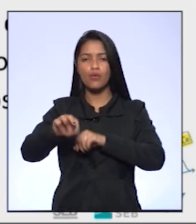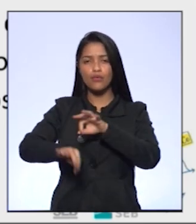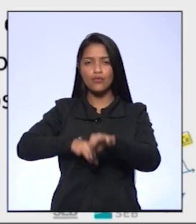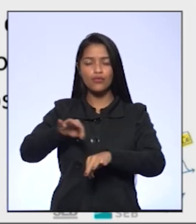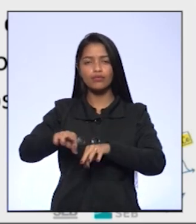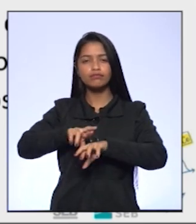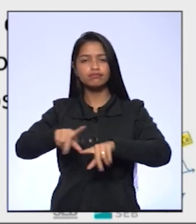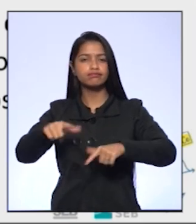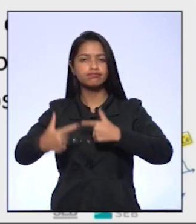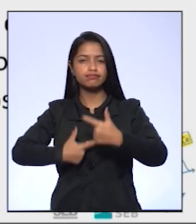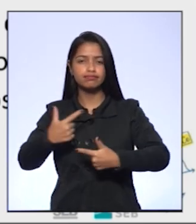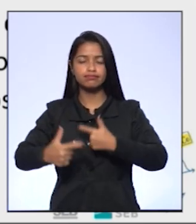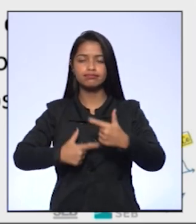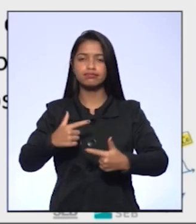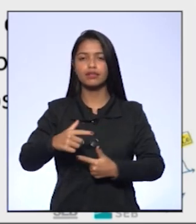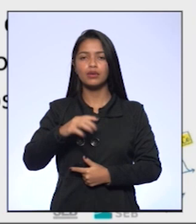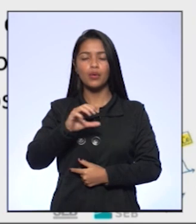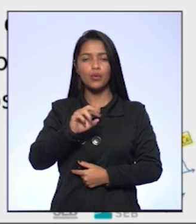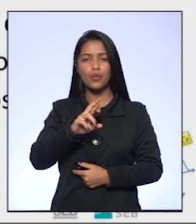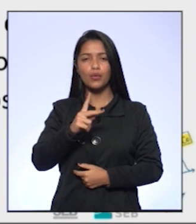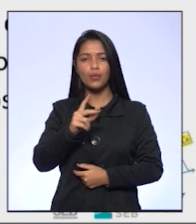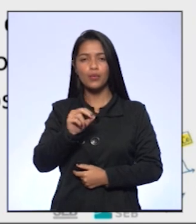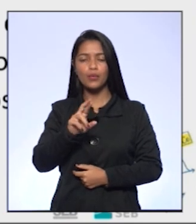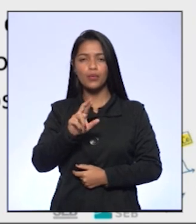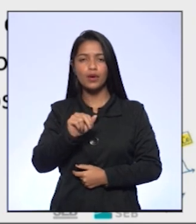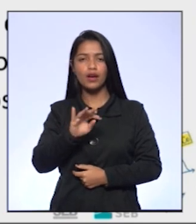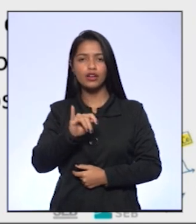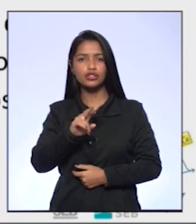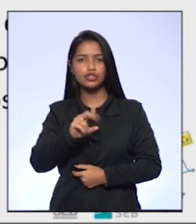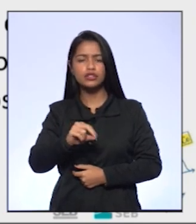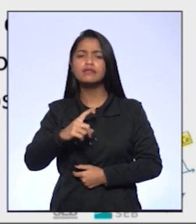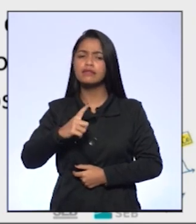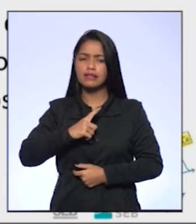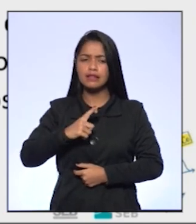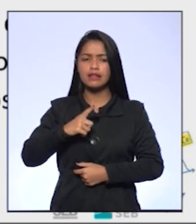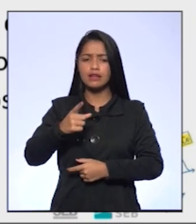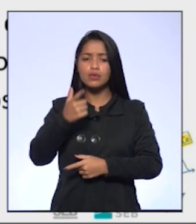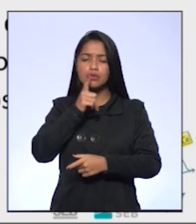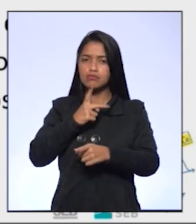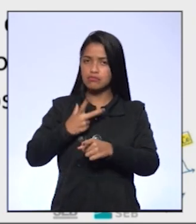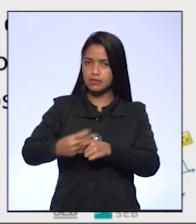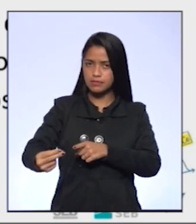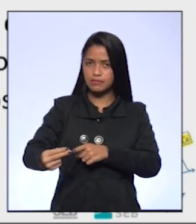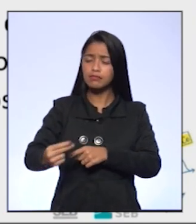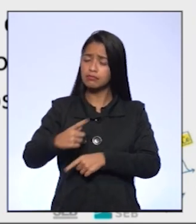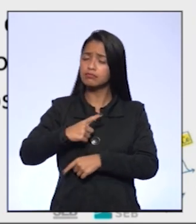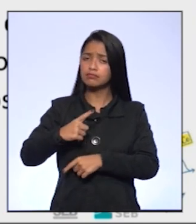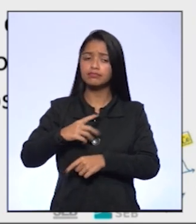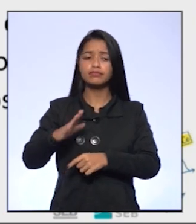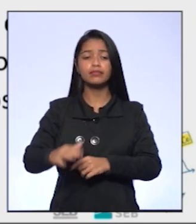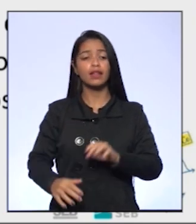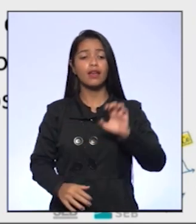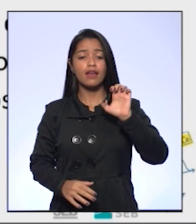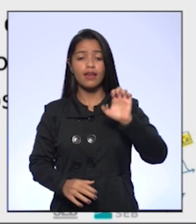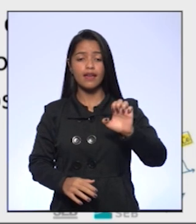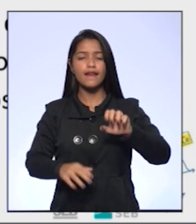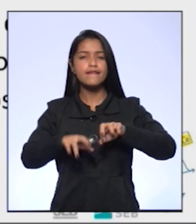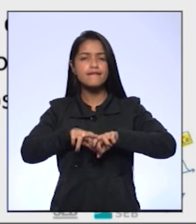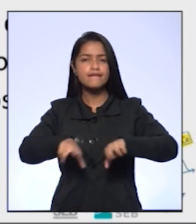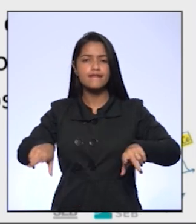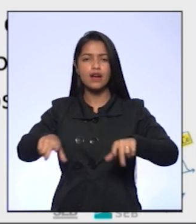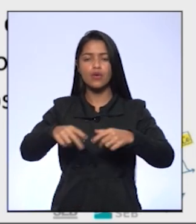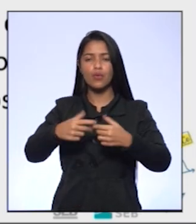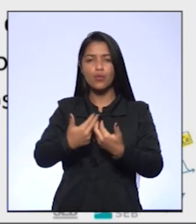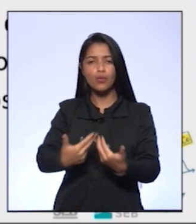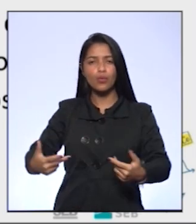as corporações de ofício, estão presentes nesse mundo. E. Permanência dos elementos arquitetônicos de proteção.